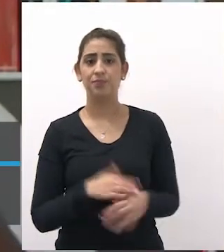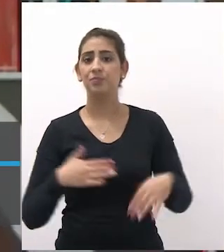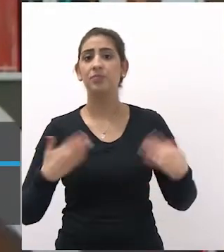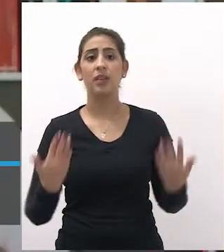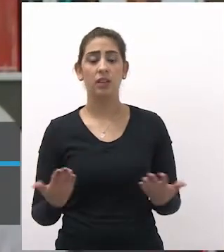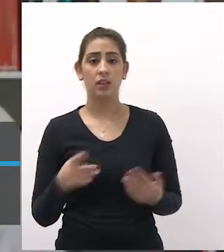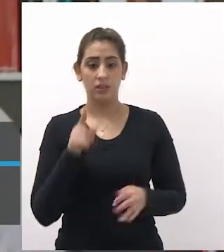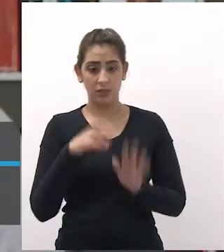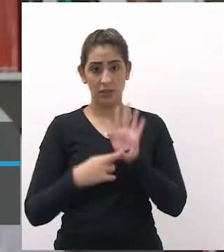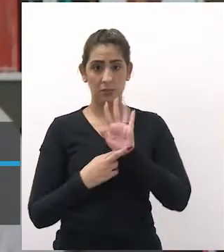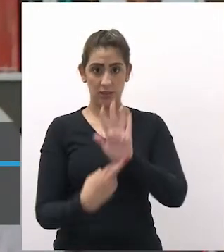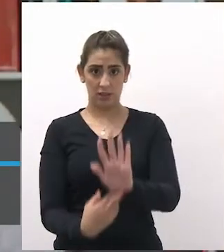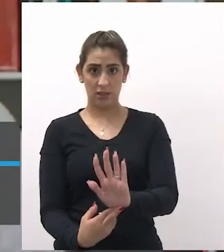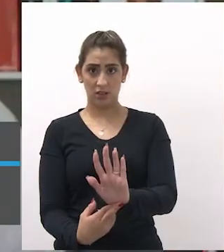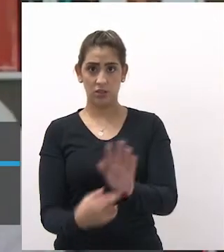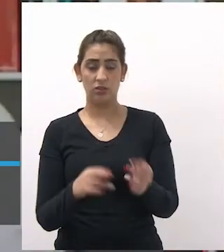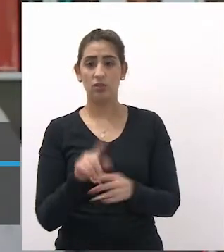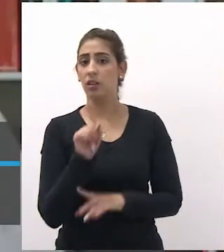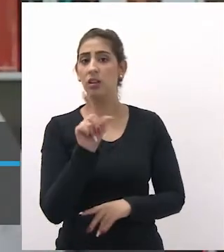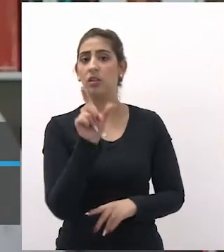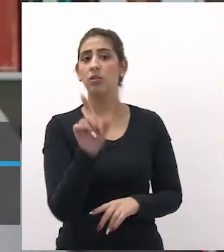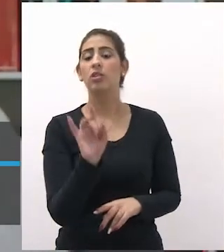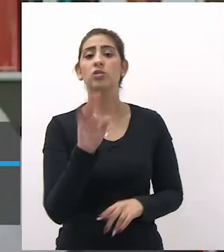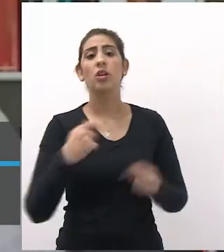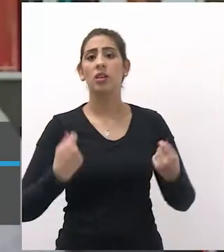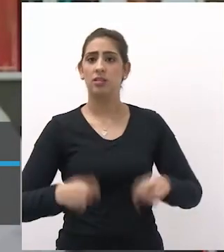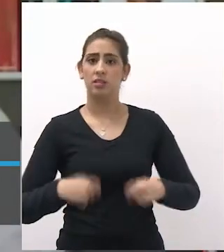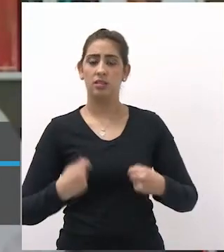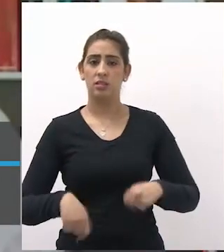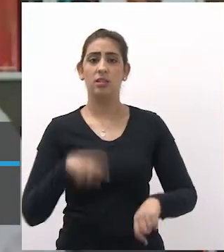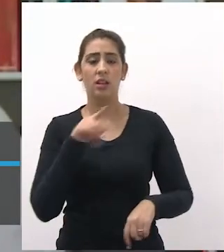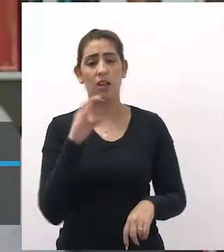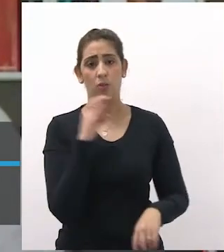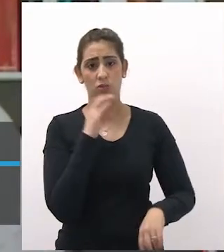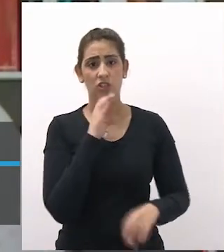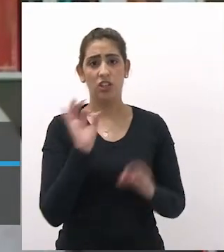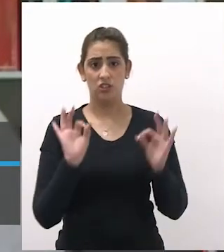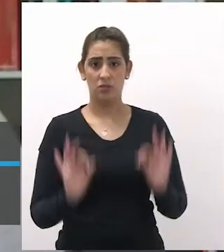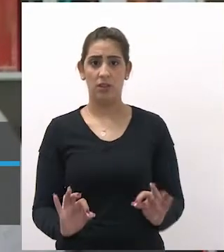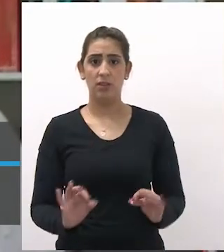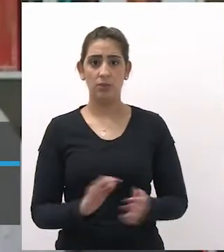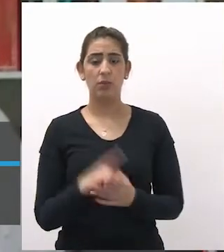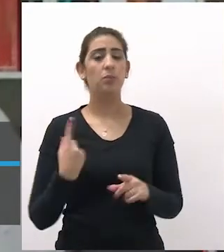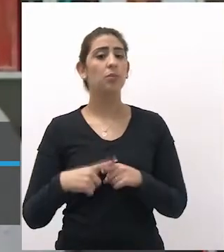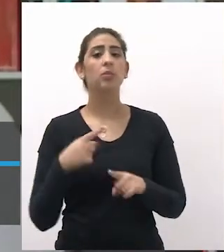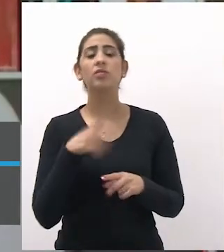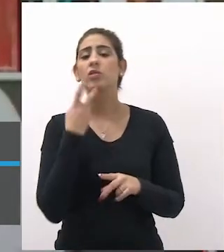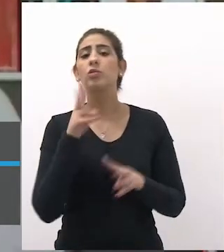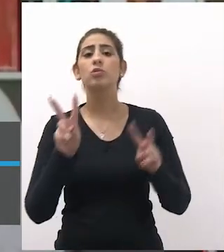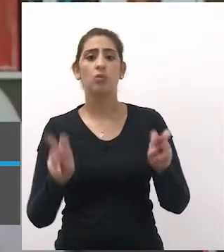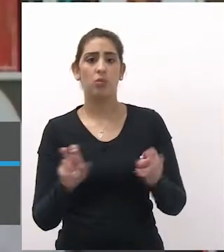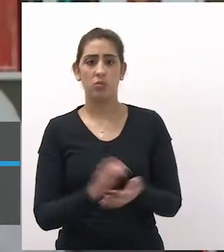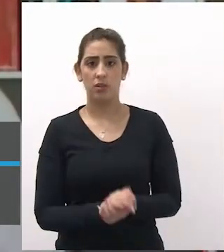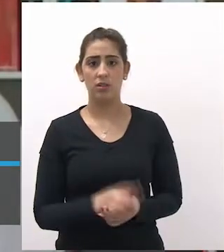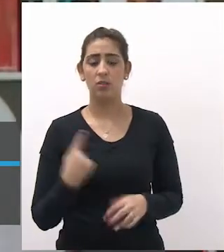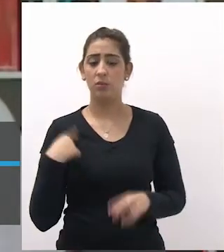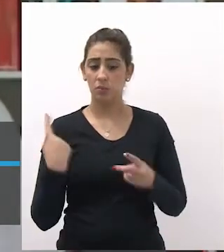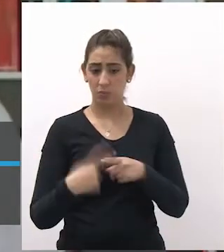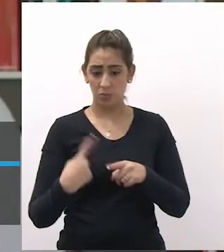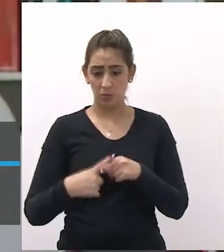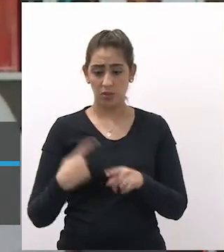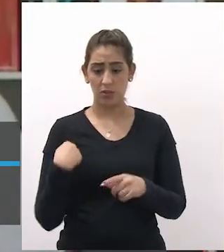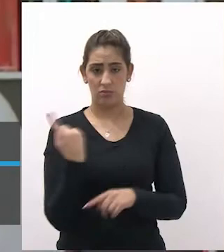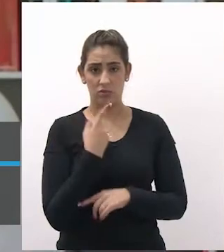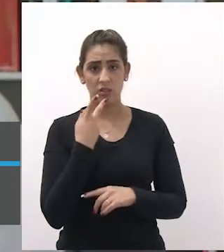essa representatividade, ela não é só necessária, ela é urgente mesmo. Por que a gente está falando sobre isso? Porque a gente está